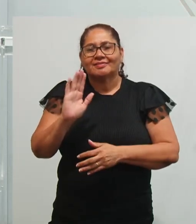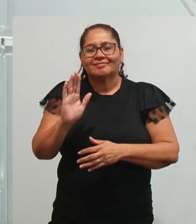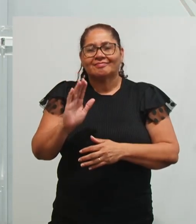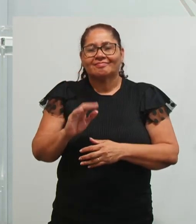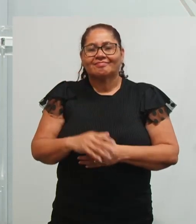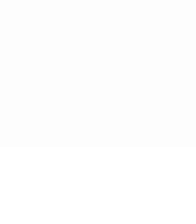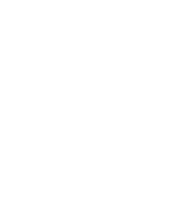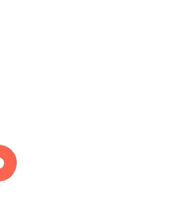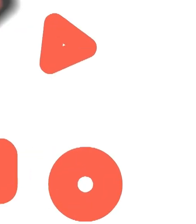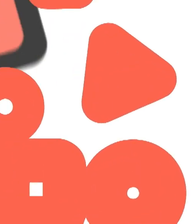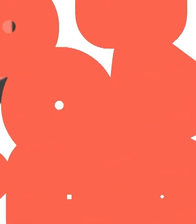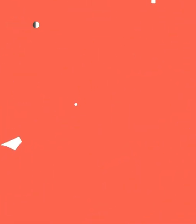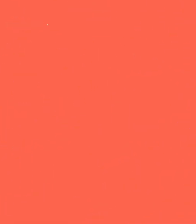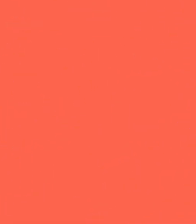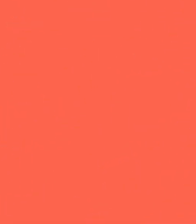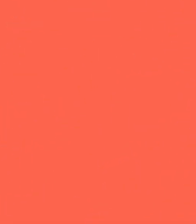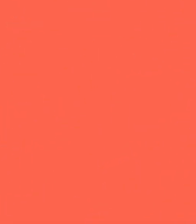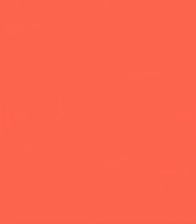Bonanças!